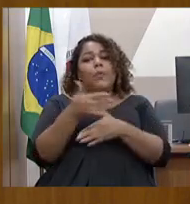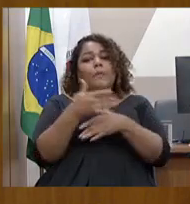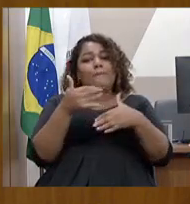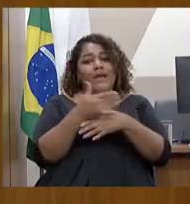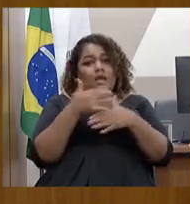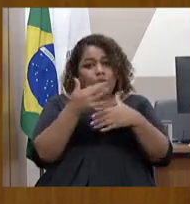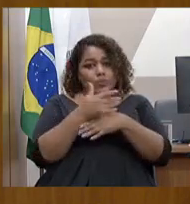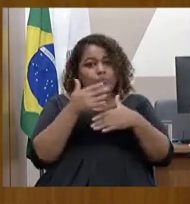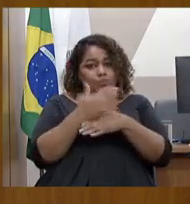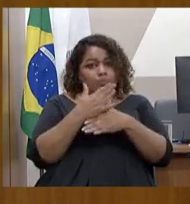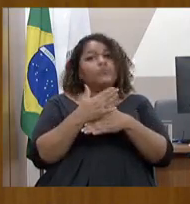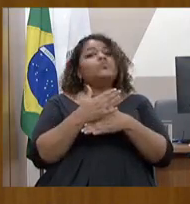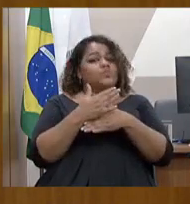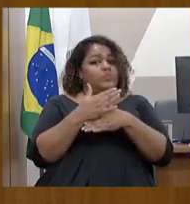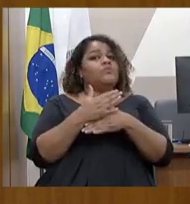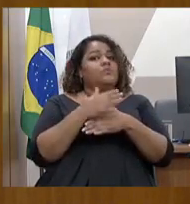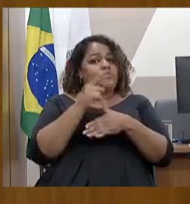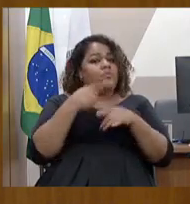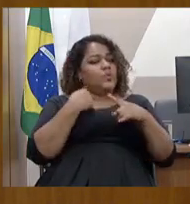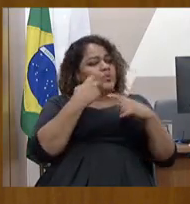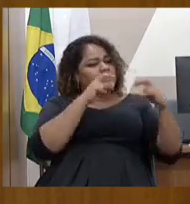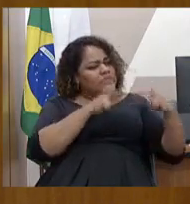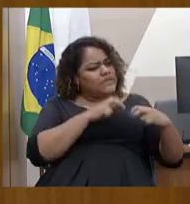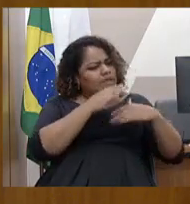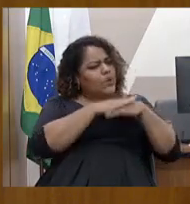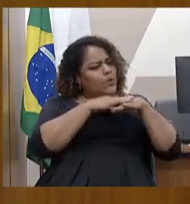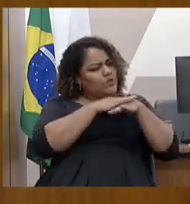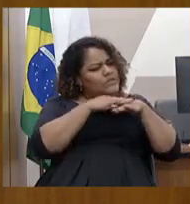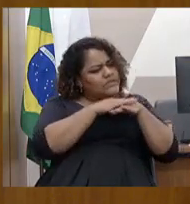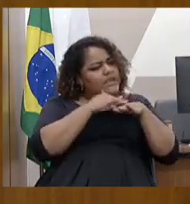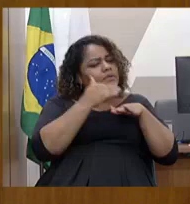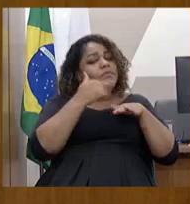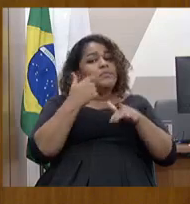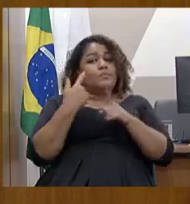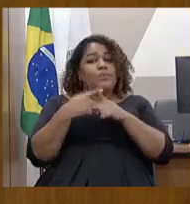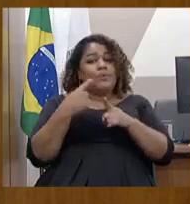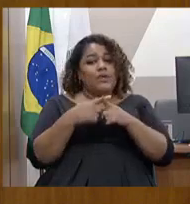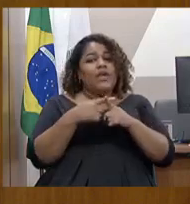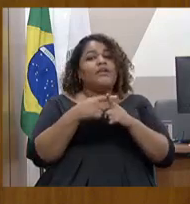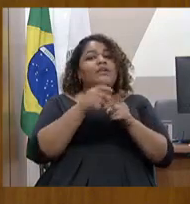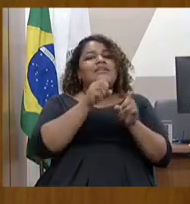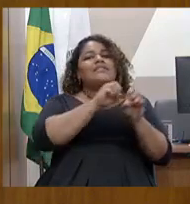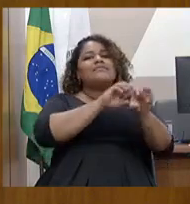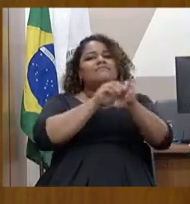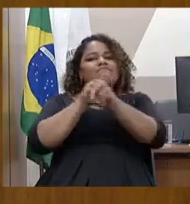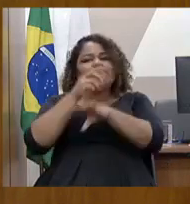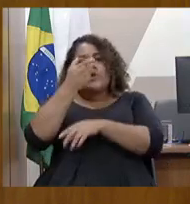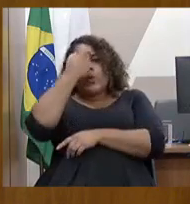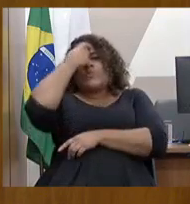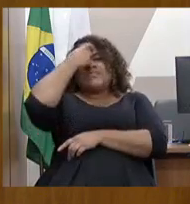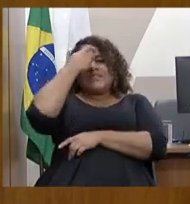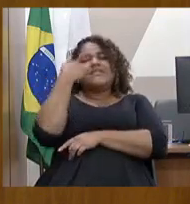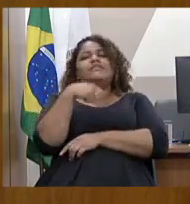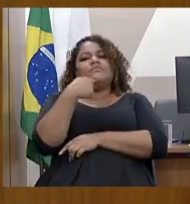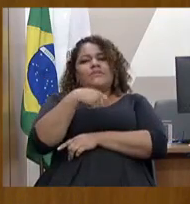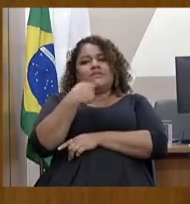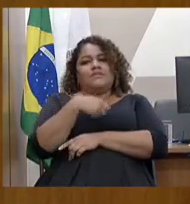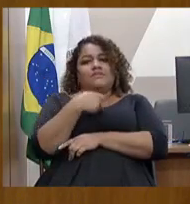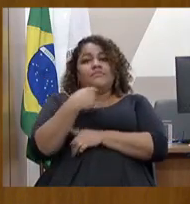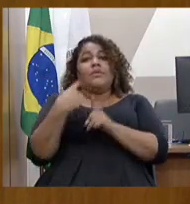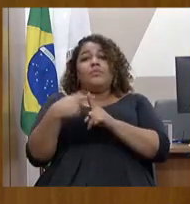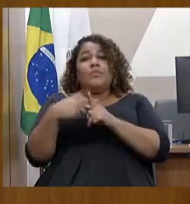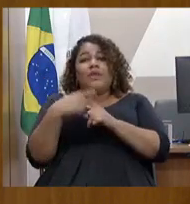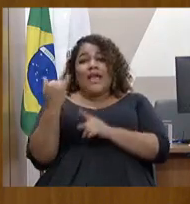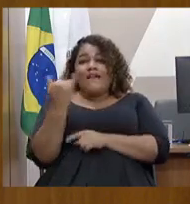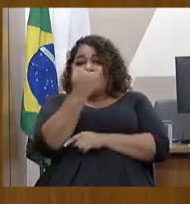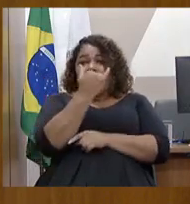eu vi atentamente para conscientização porque a subtração também tem origem na falta de